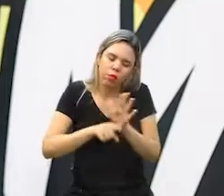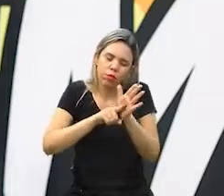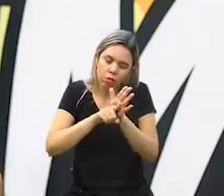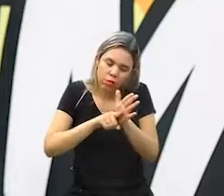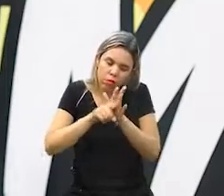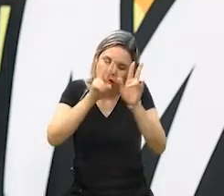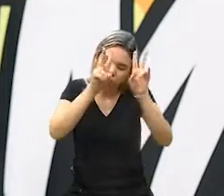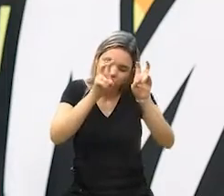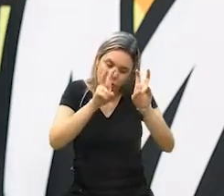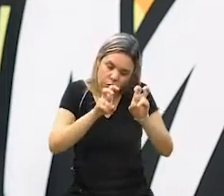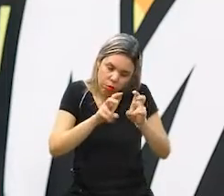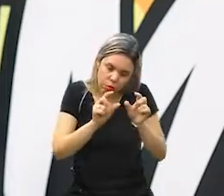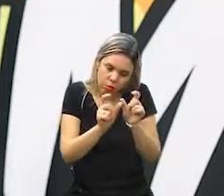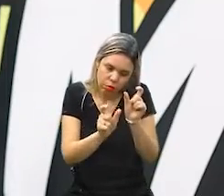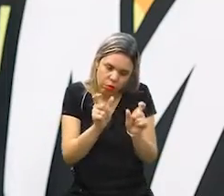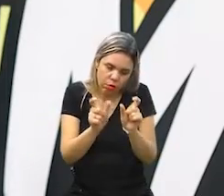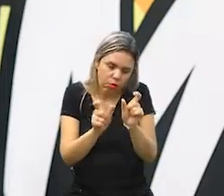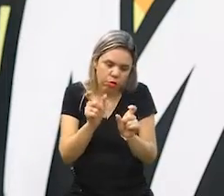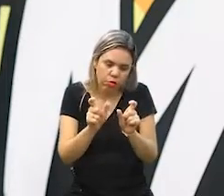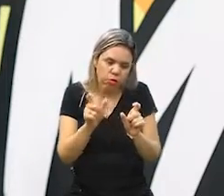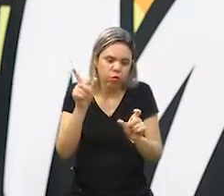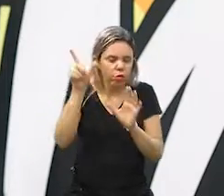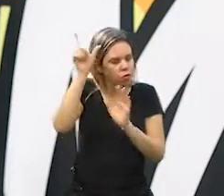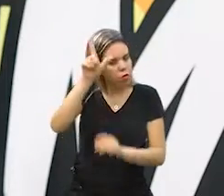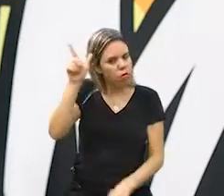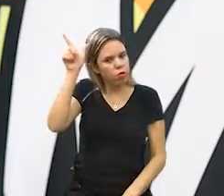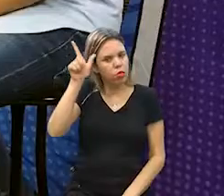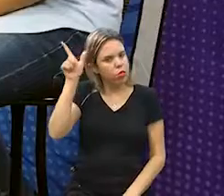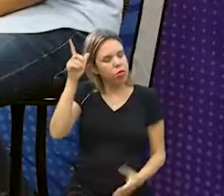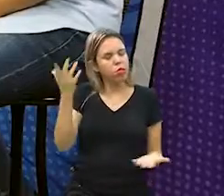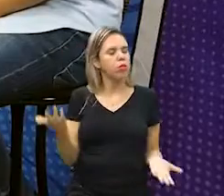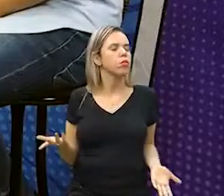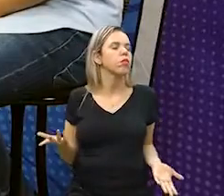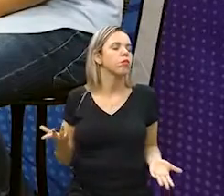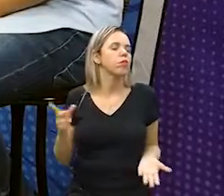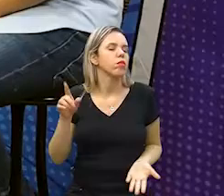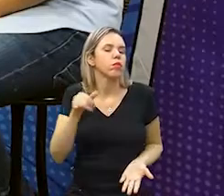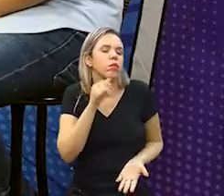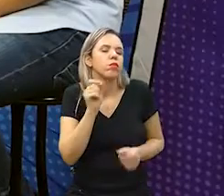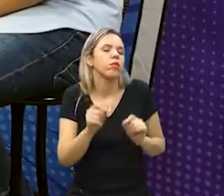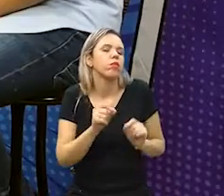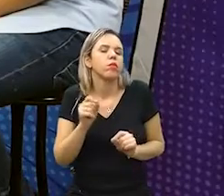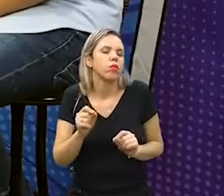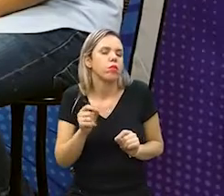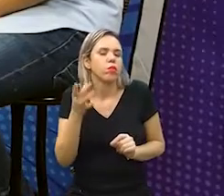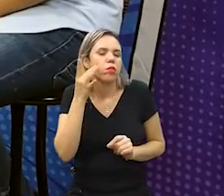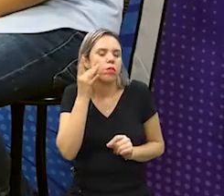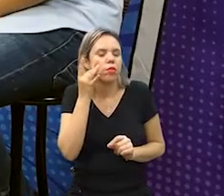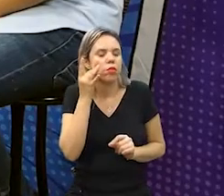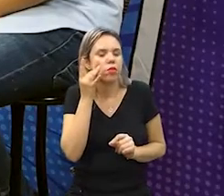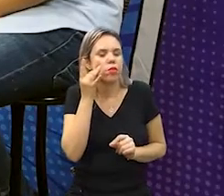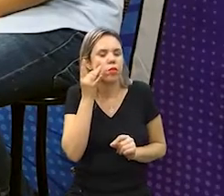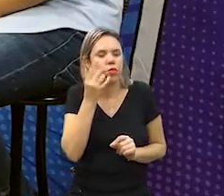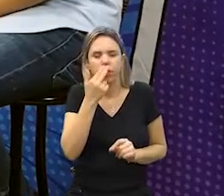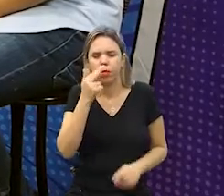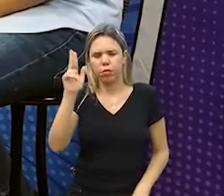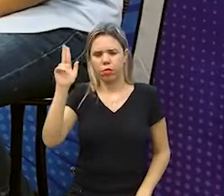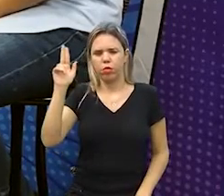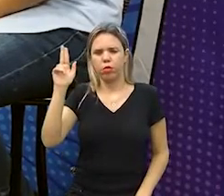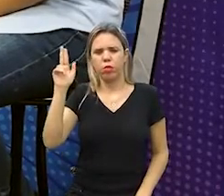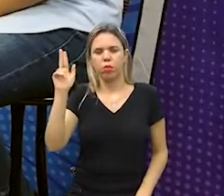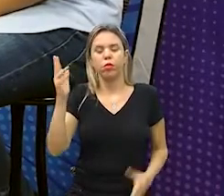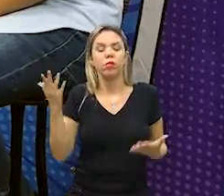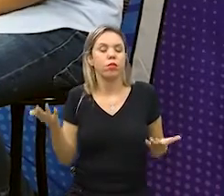em alguns termos, até mesmo da lenda, e também dessa questão presente do nazismo,